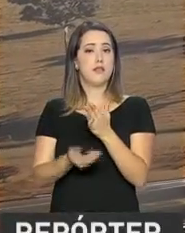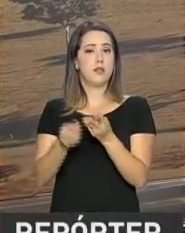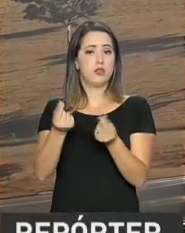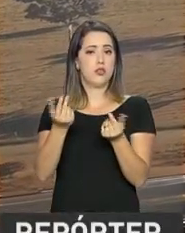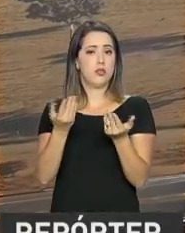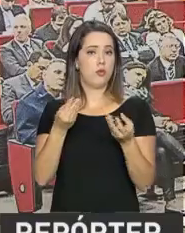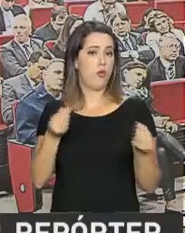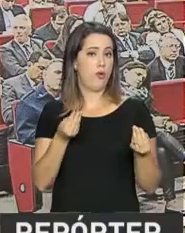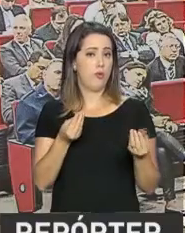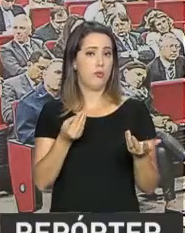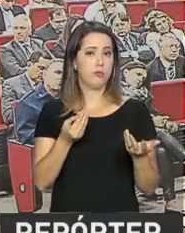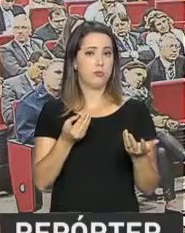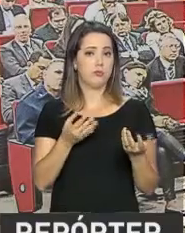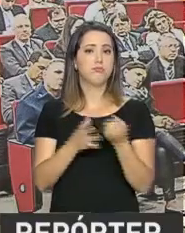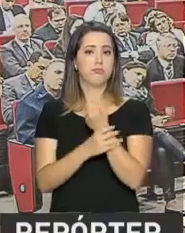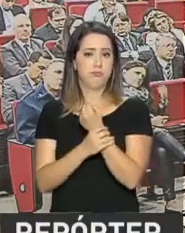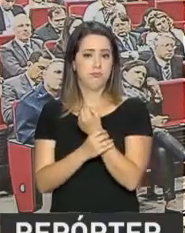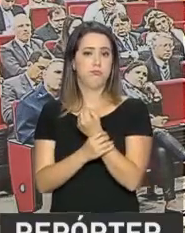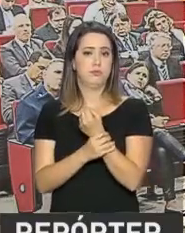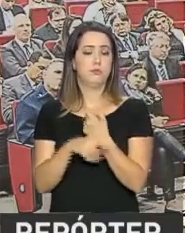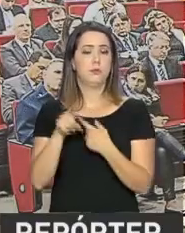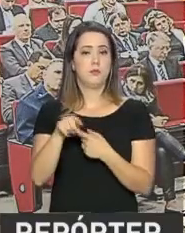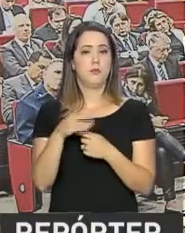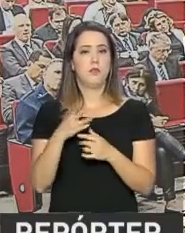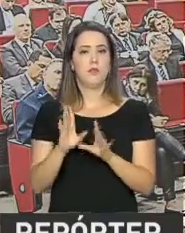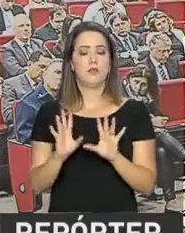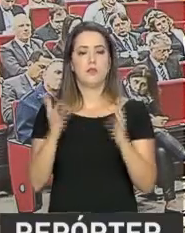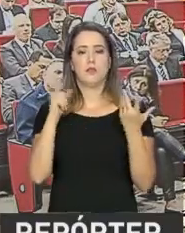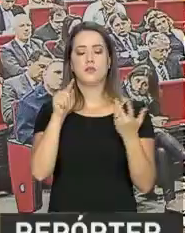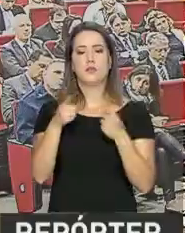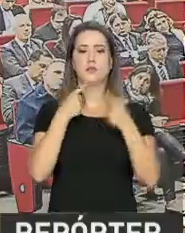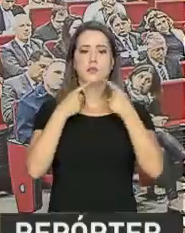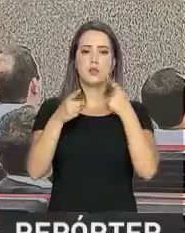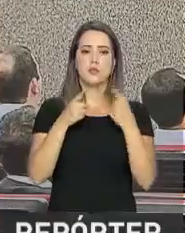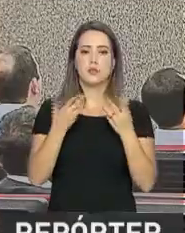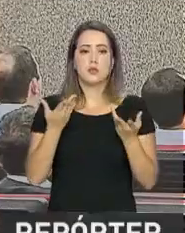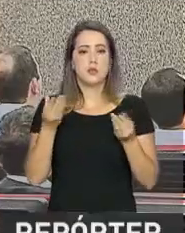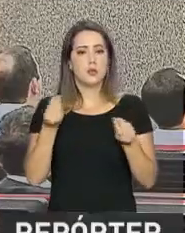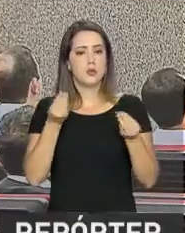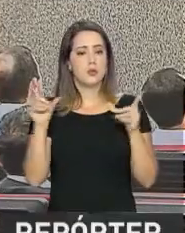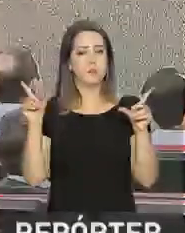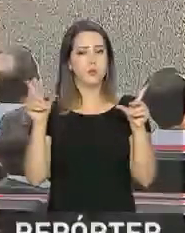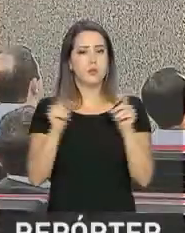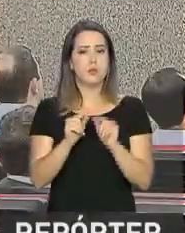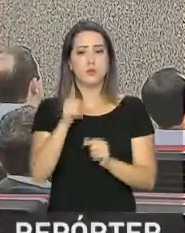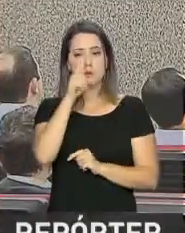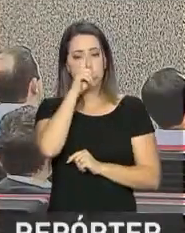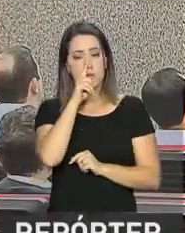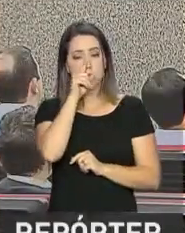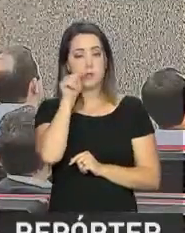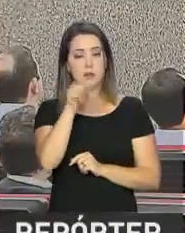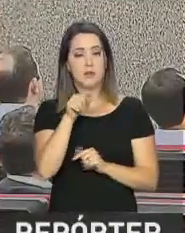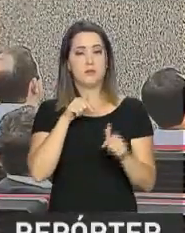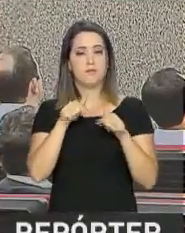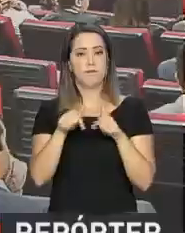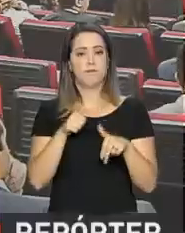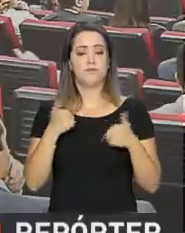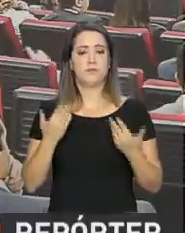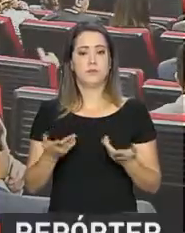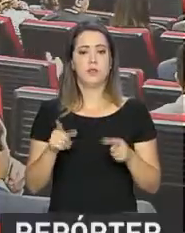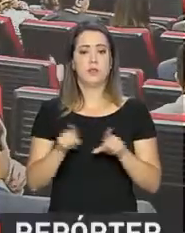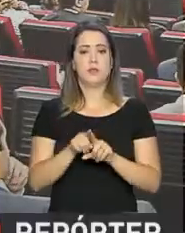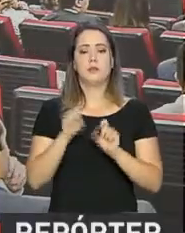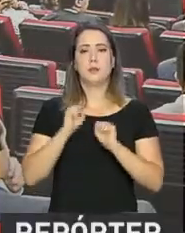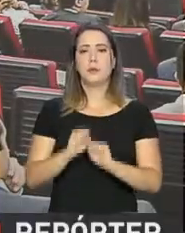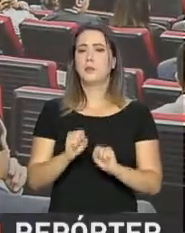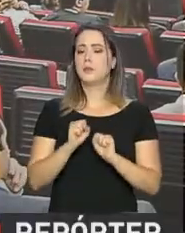seja pago neste evento em brasília foram discutidas formas de diminuir os riscos nesse tipo de operação além de